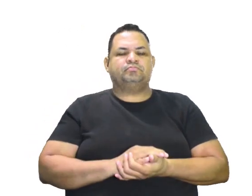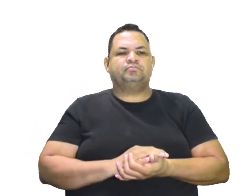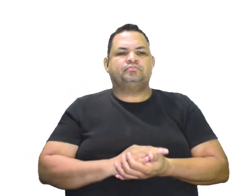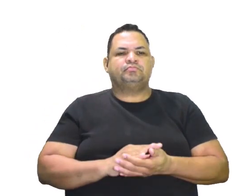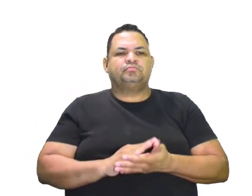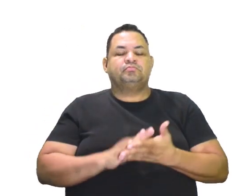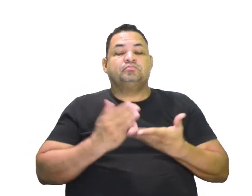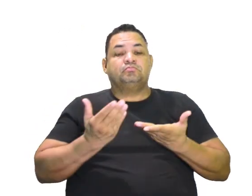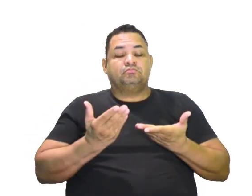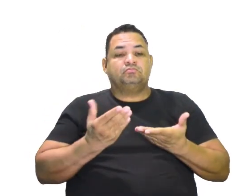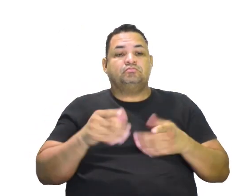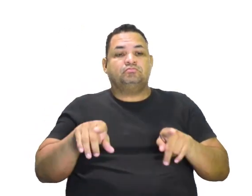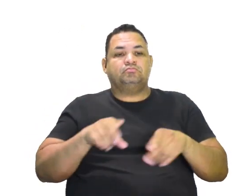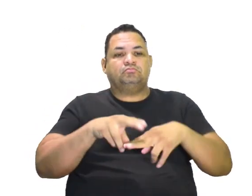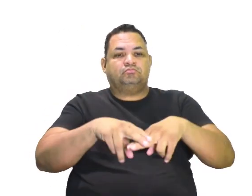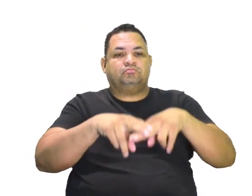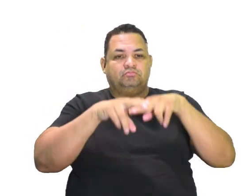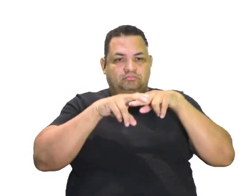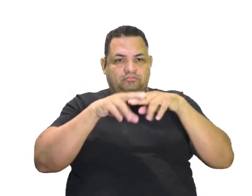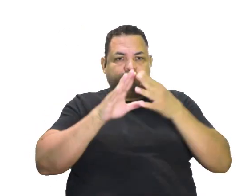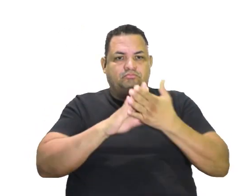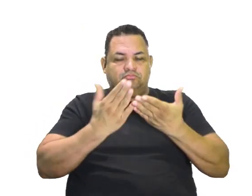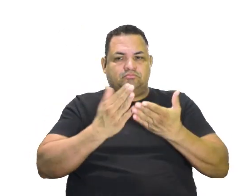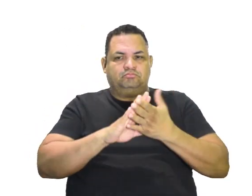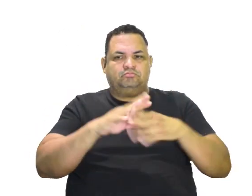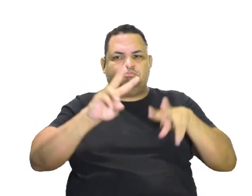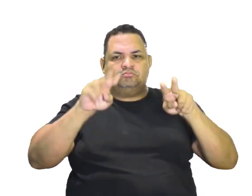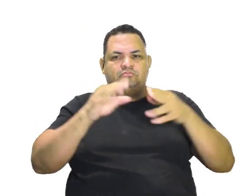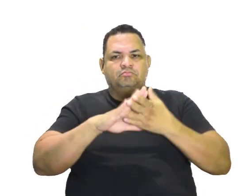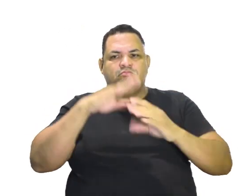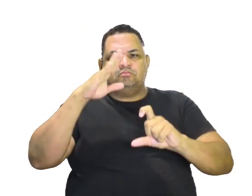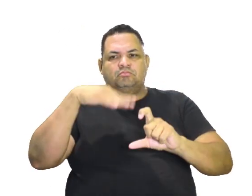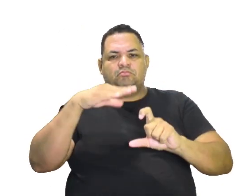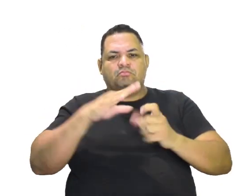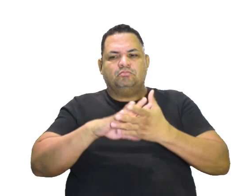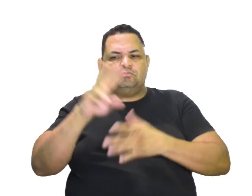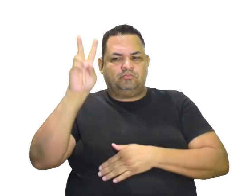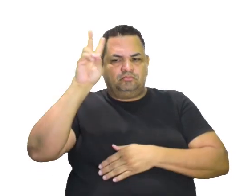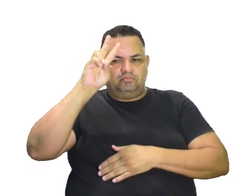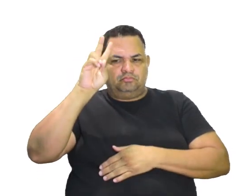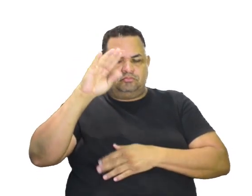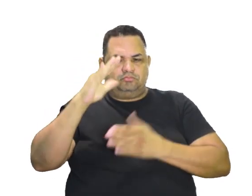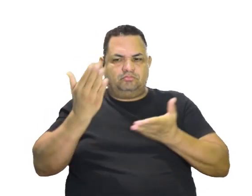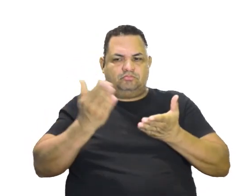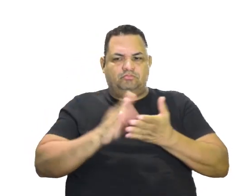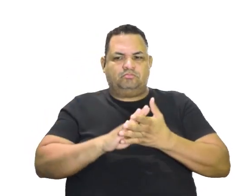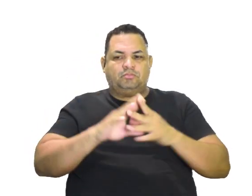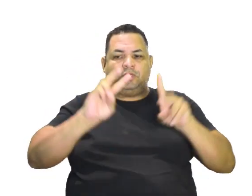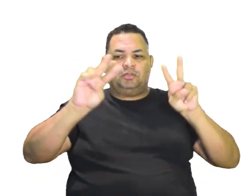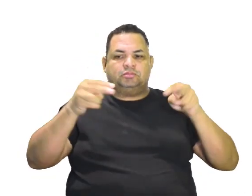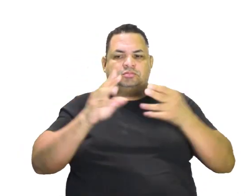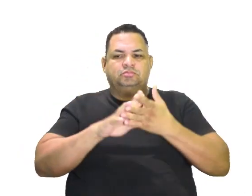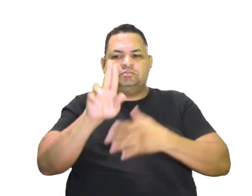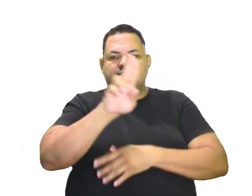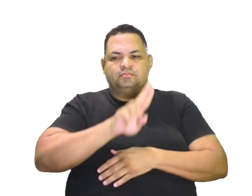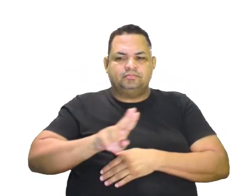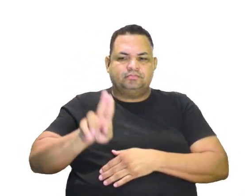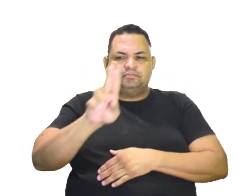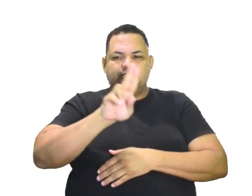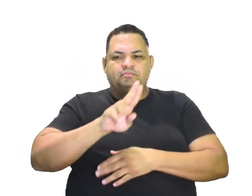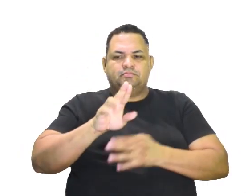históricos, ou seja, temas da mitologia e temas da história, né? Então, eram os assuntos que eles